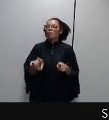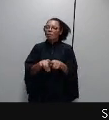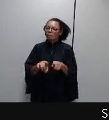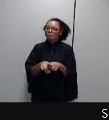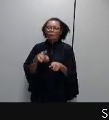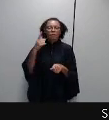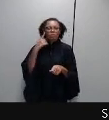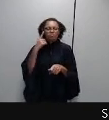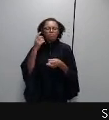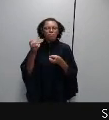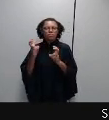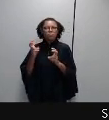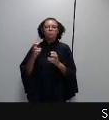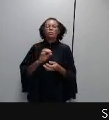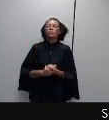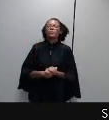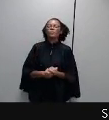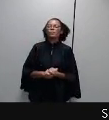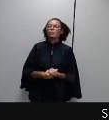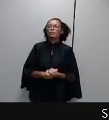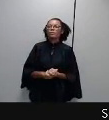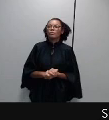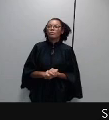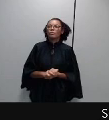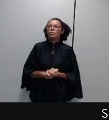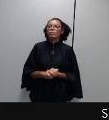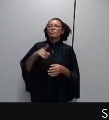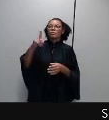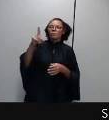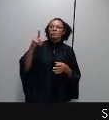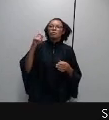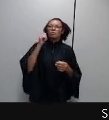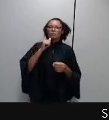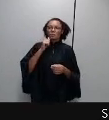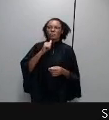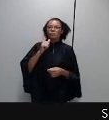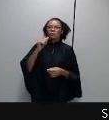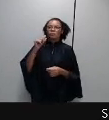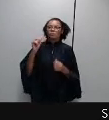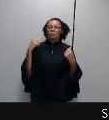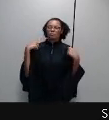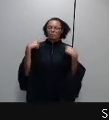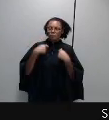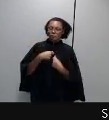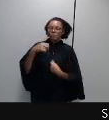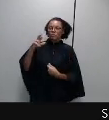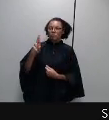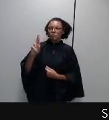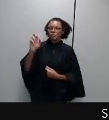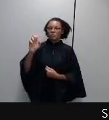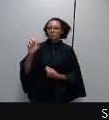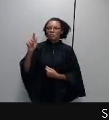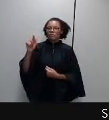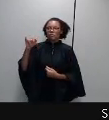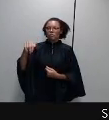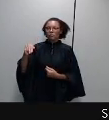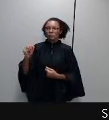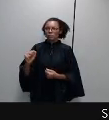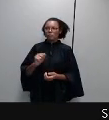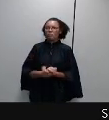atentamente as por a saída da ministra Regina que procura dar uma interpretação uma